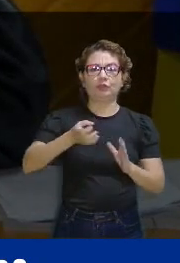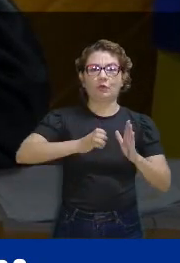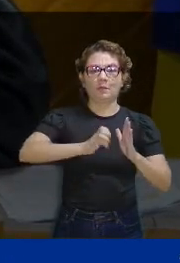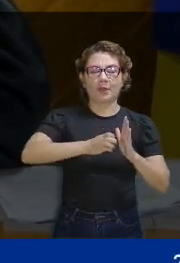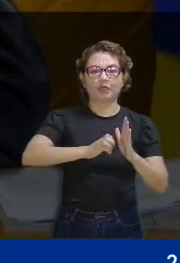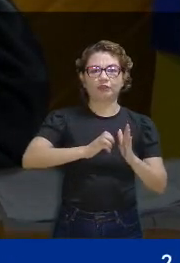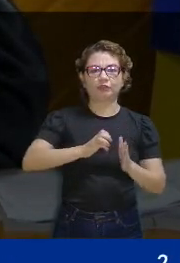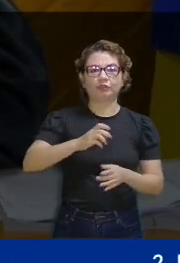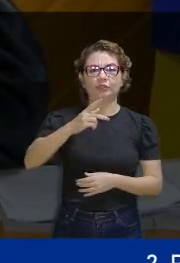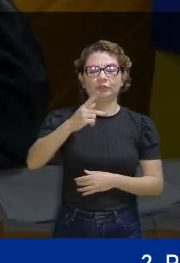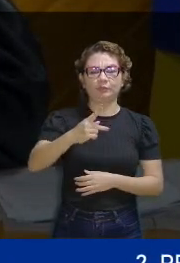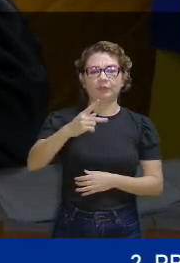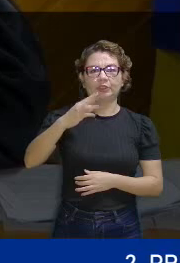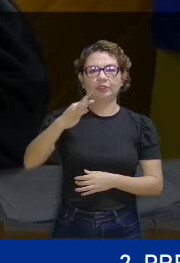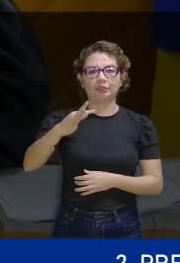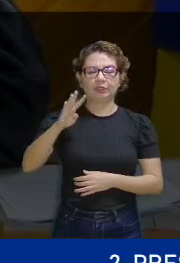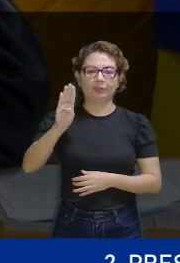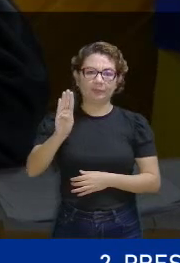06-01-389-12.2022. Relator,